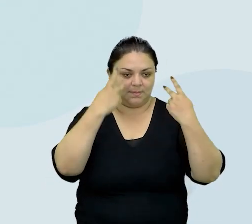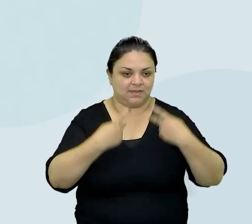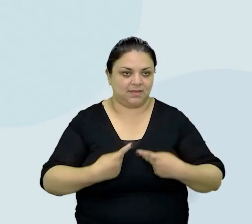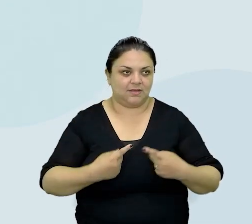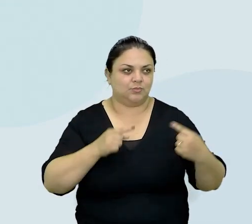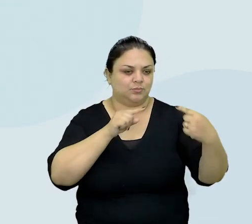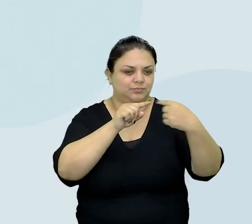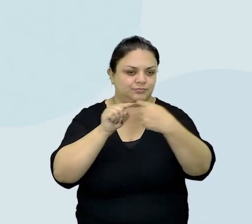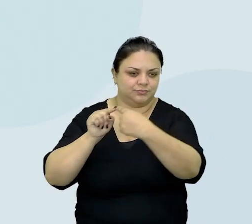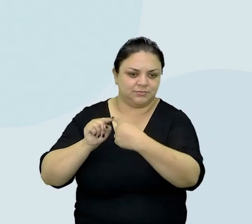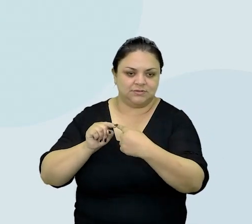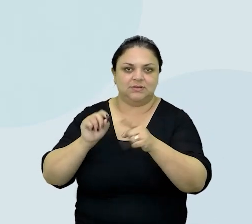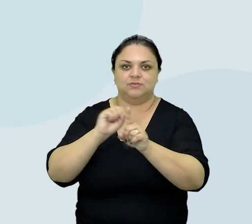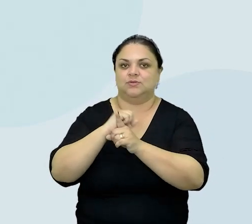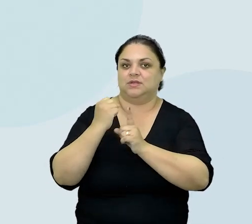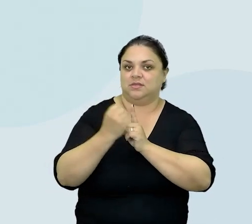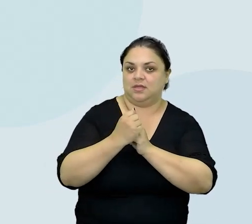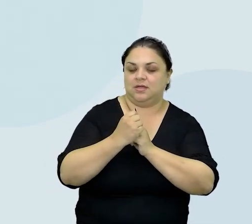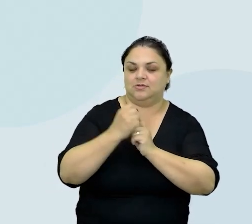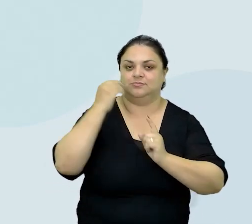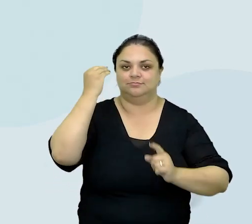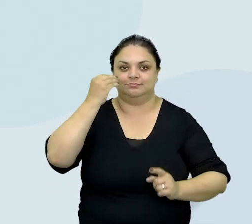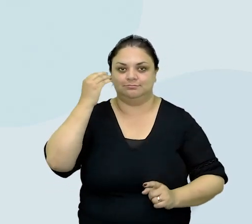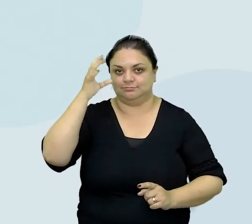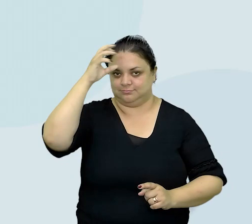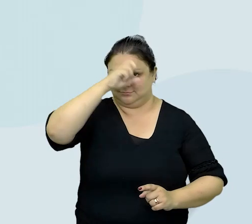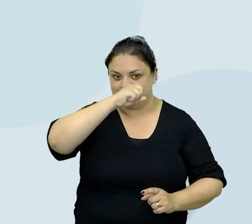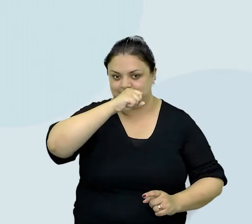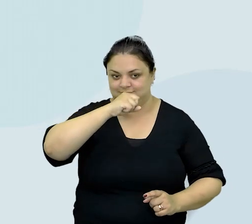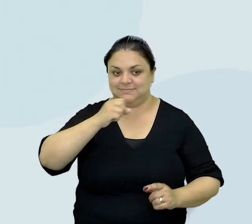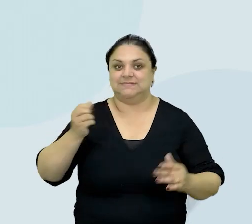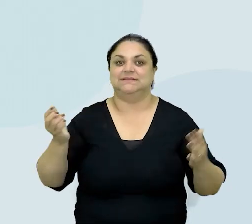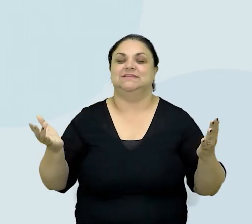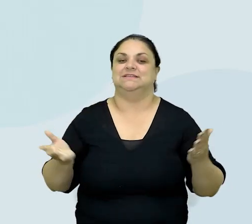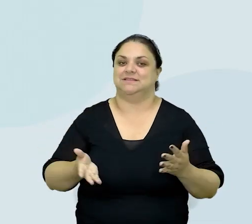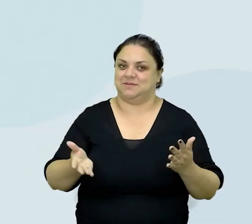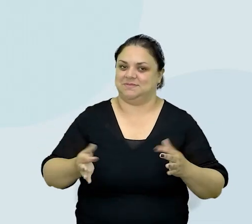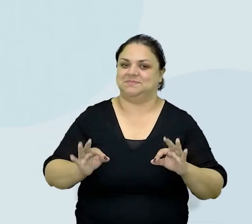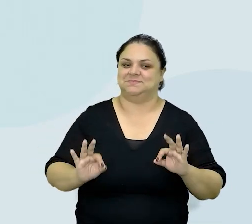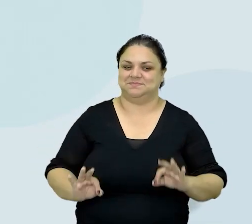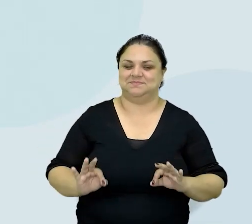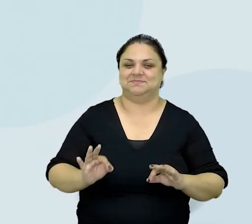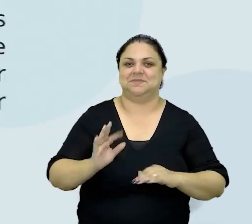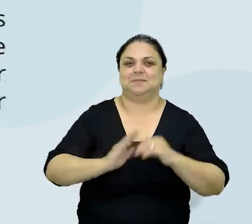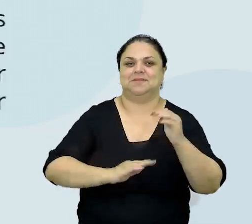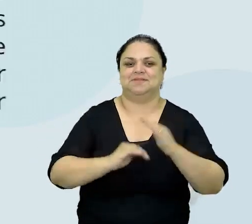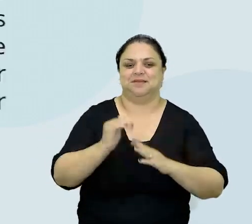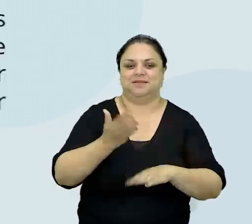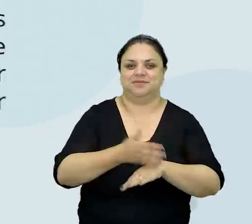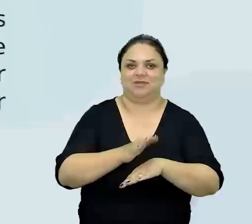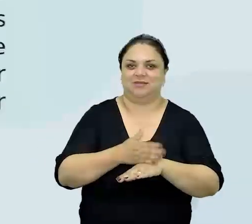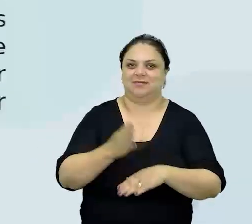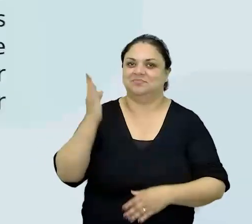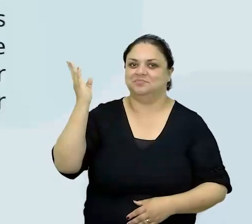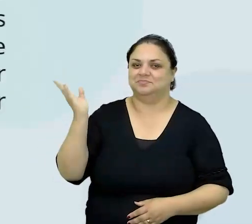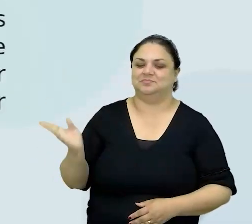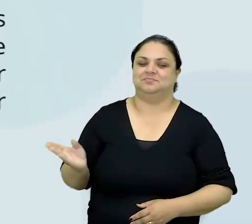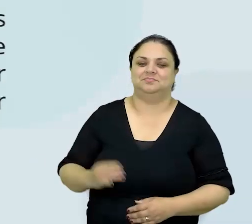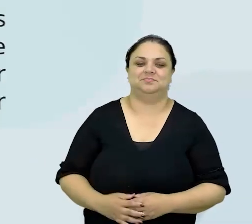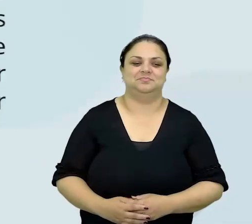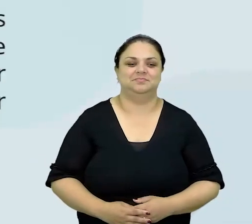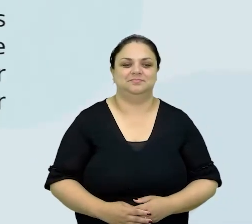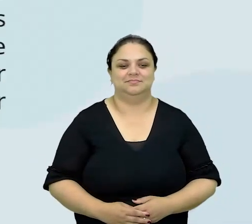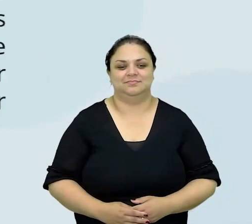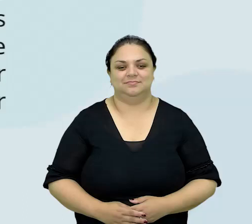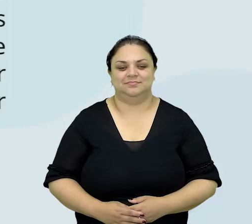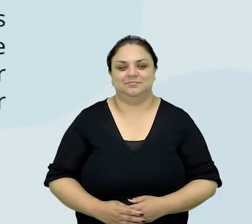e também sociedade e conhecimento. E agora sim, eu vou passar para vocês as nossas habilidades da aula de hoje, que são as